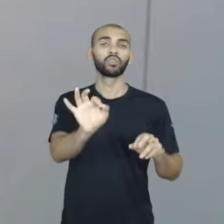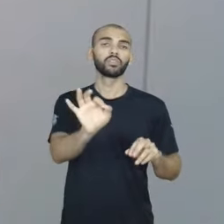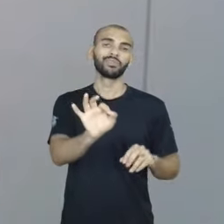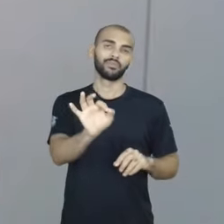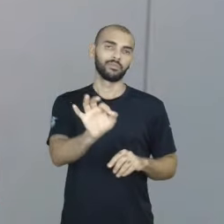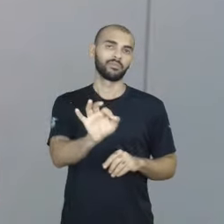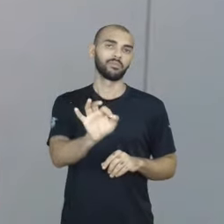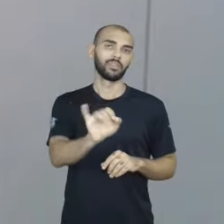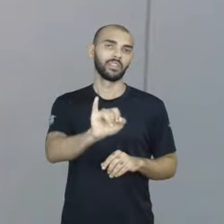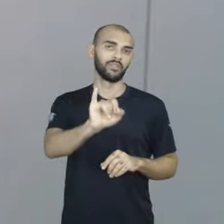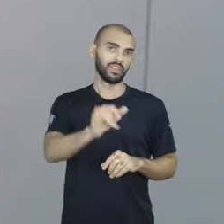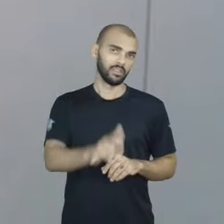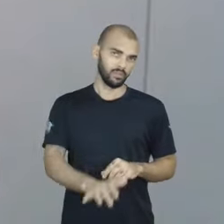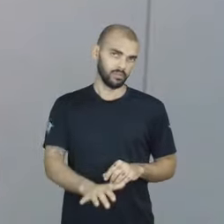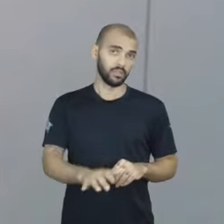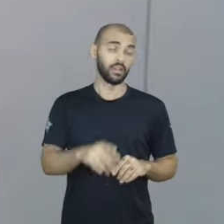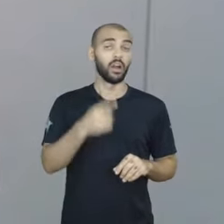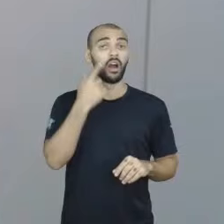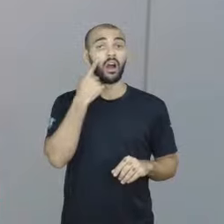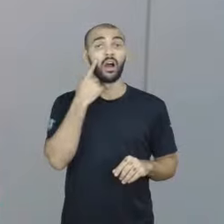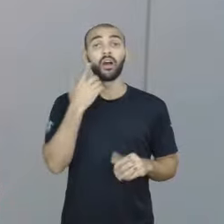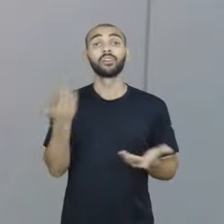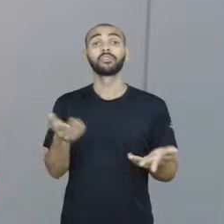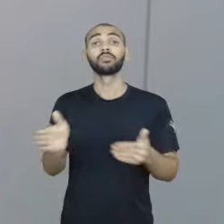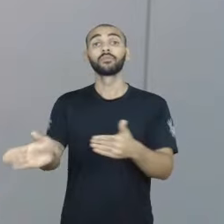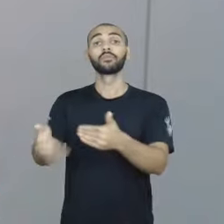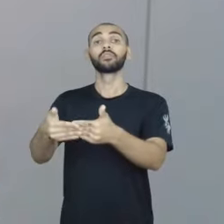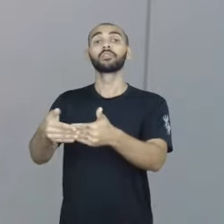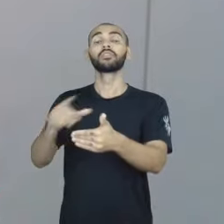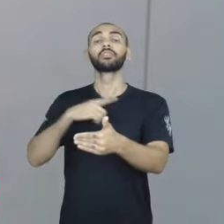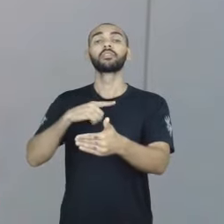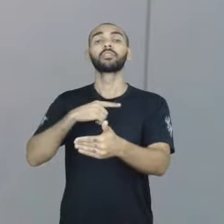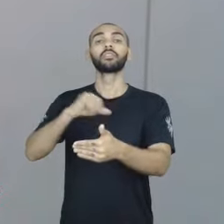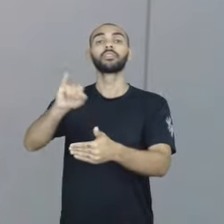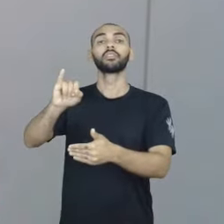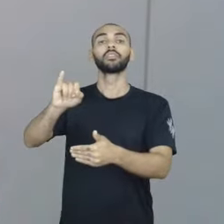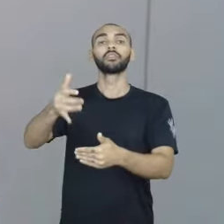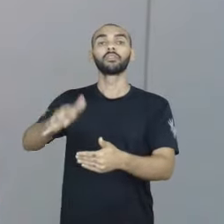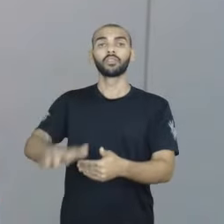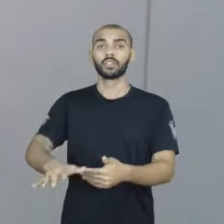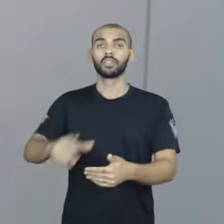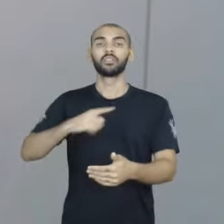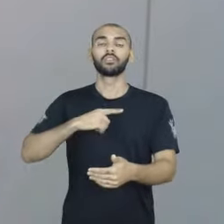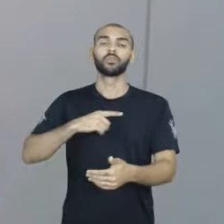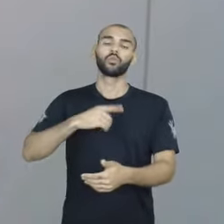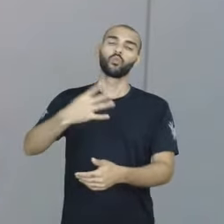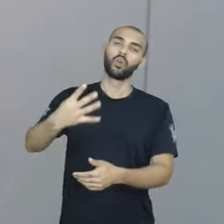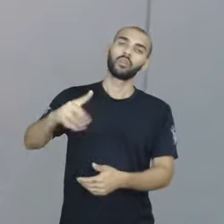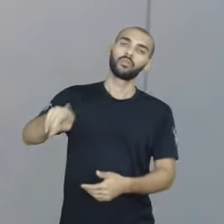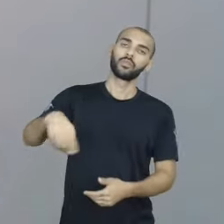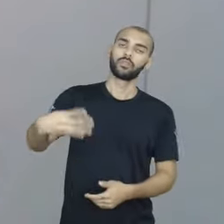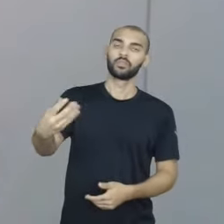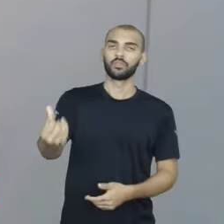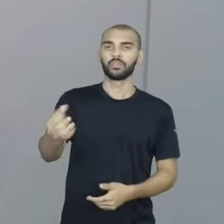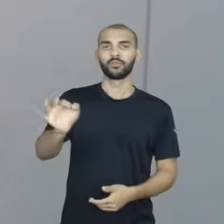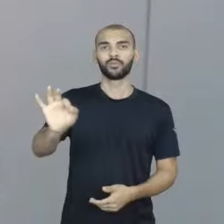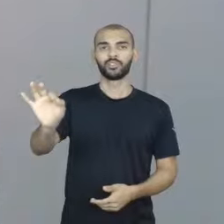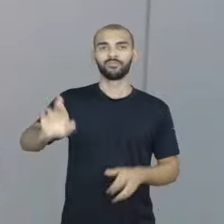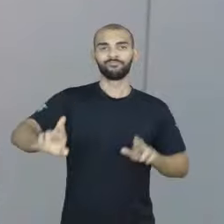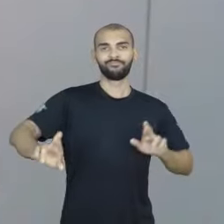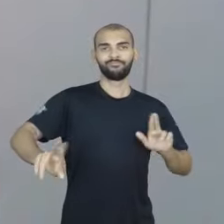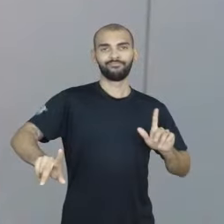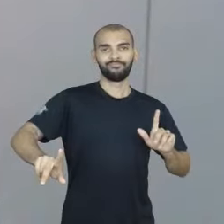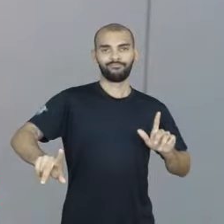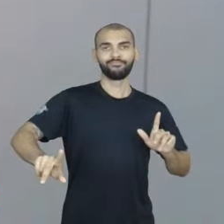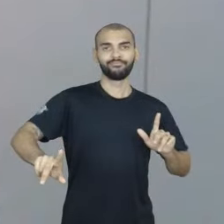2023. E nós fechamos o ano com uma inflação de 4,6%, muito abaixo do esperado pelo